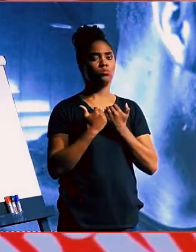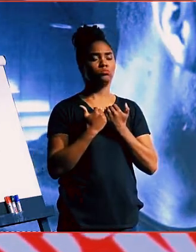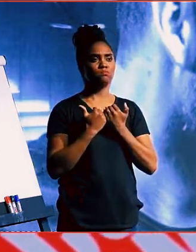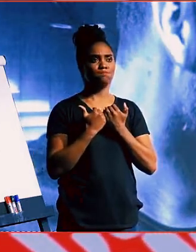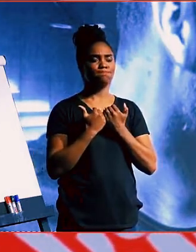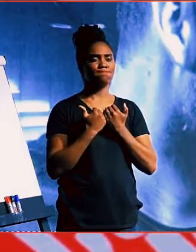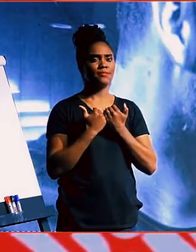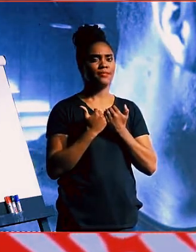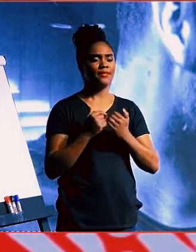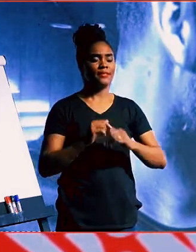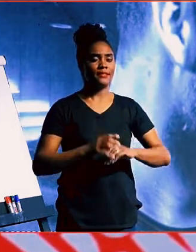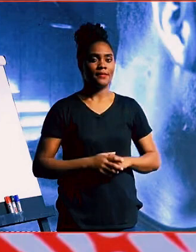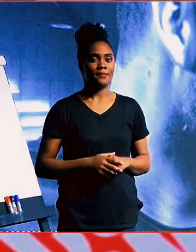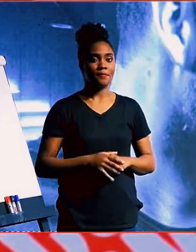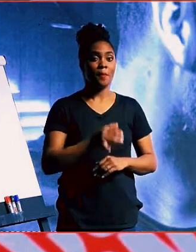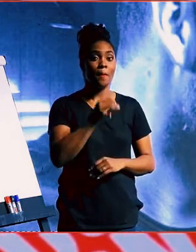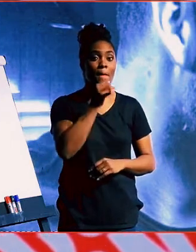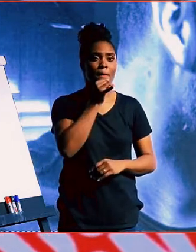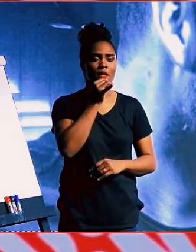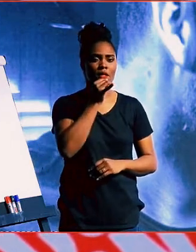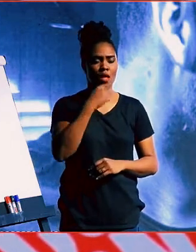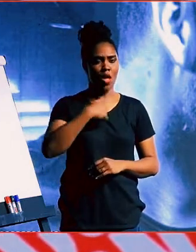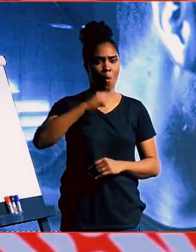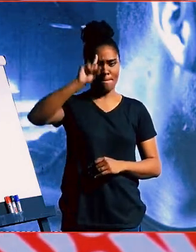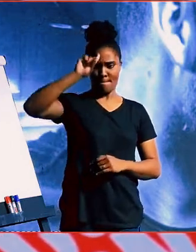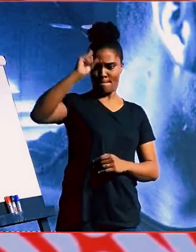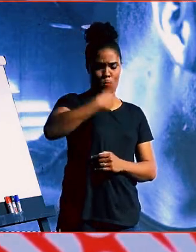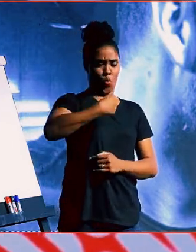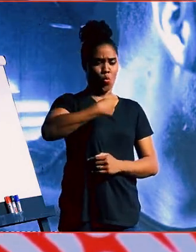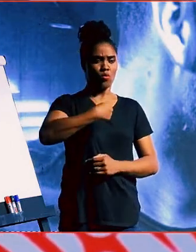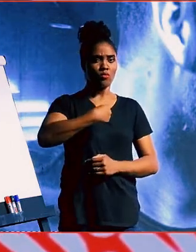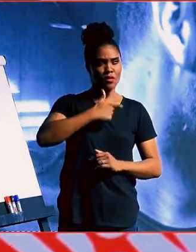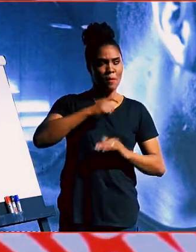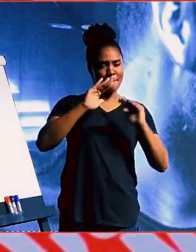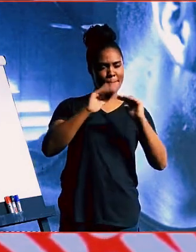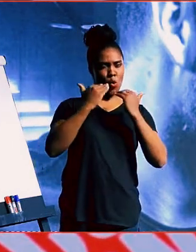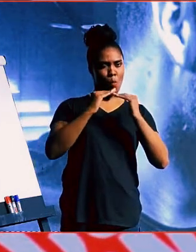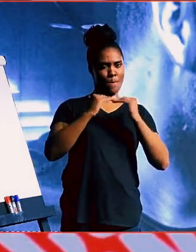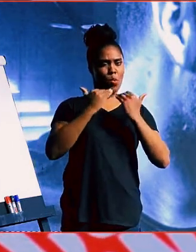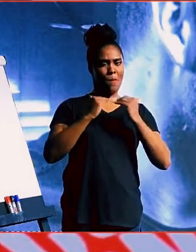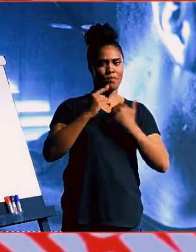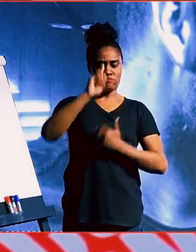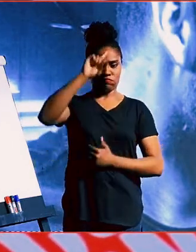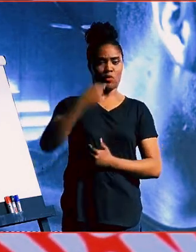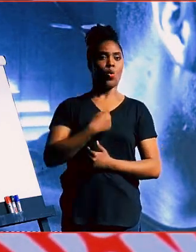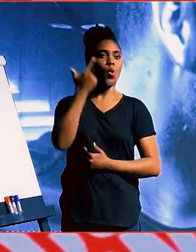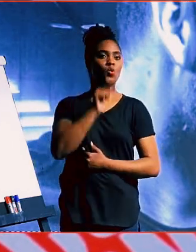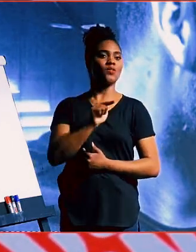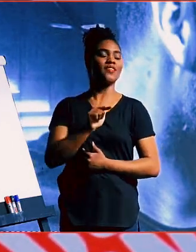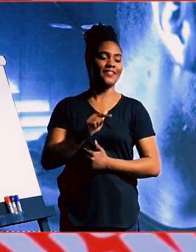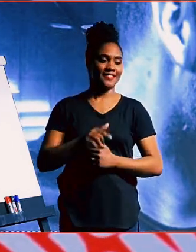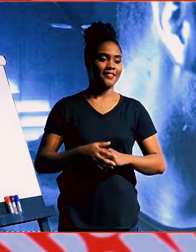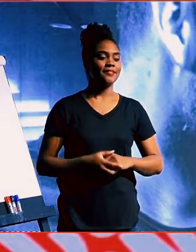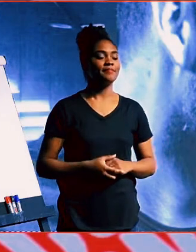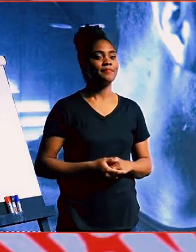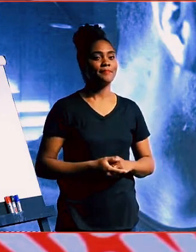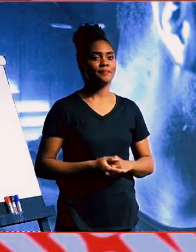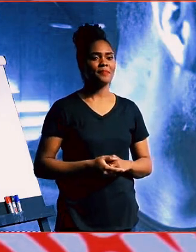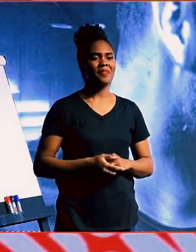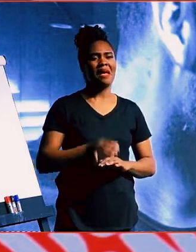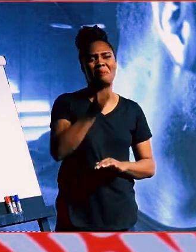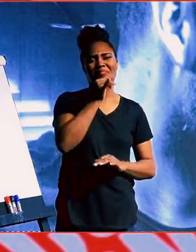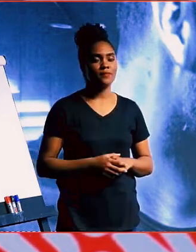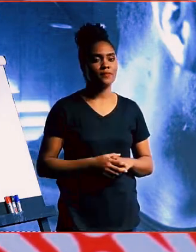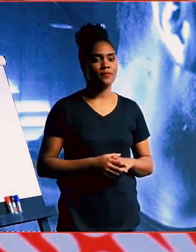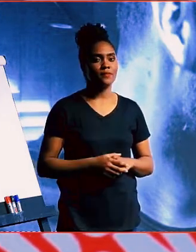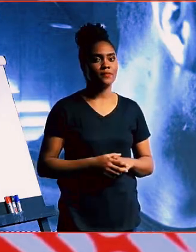tem um negócio chamado presença de comando e só tem quem já confrontou a si mesmo presente de comanda não é o tamanho do seu antebraço desde